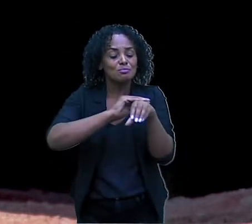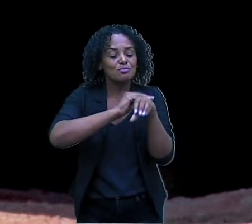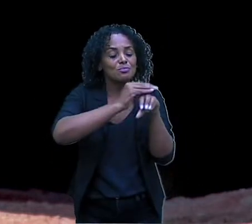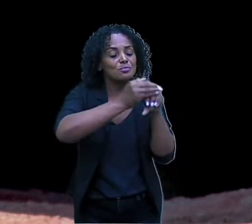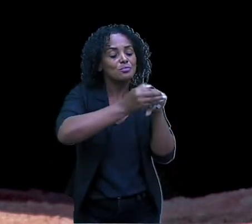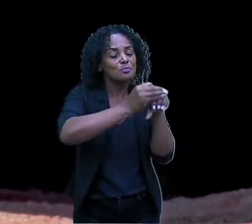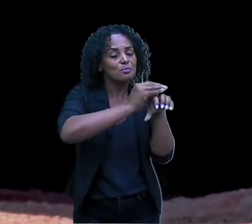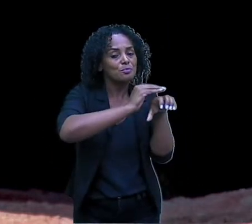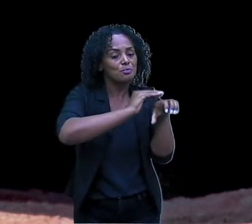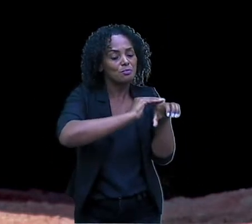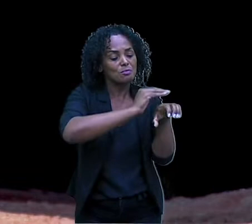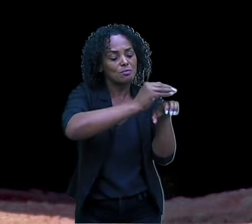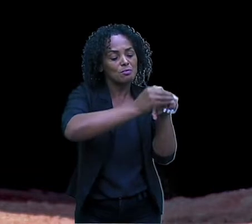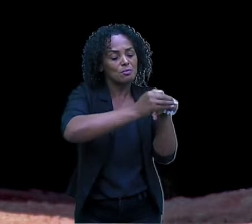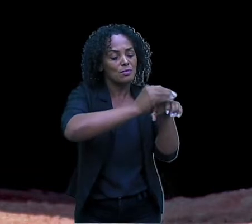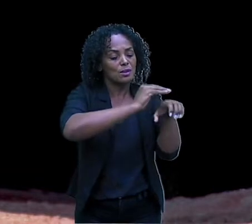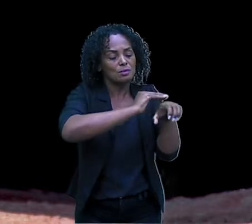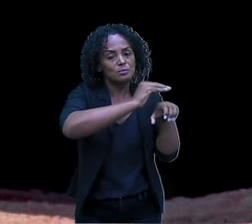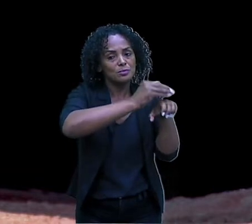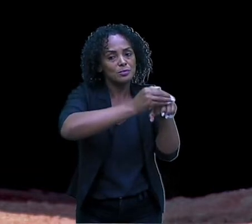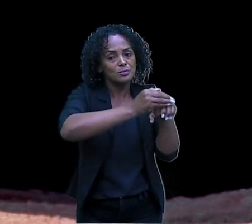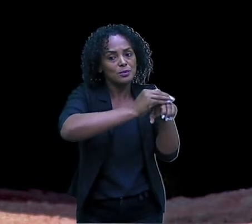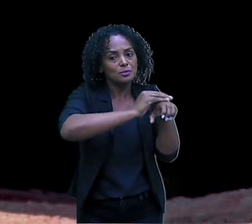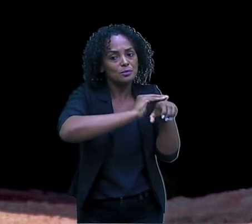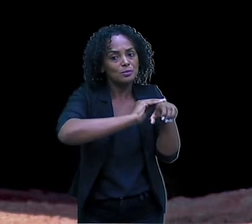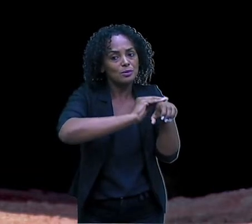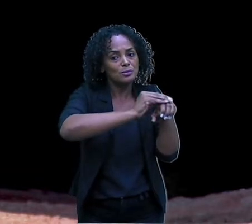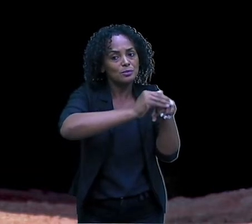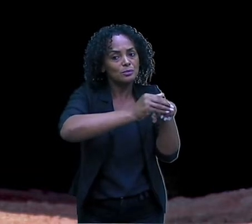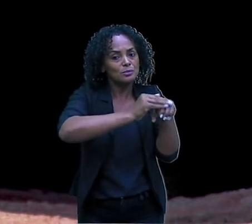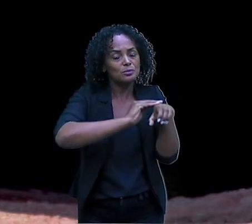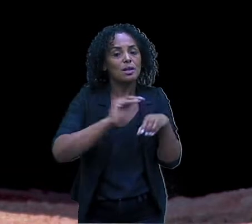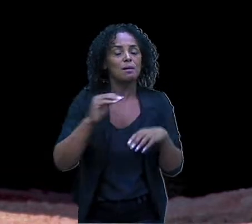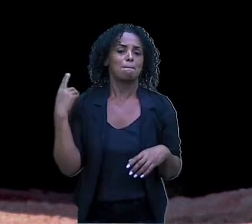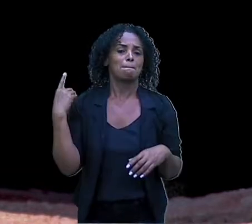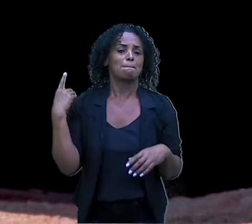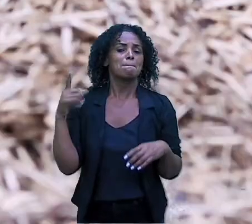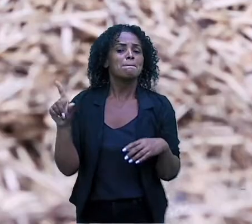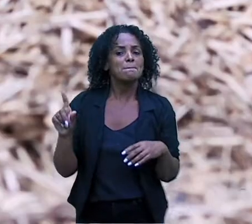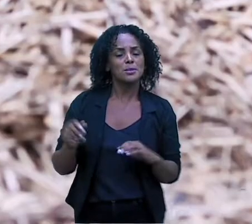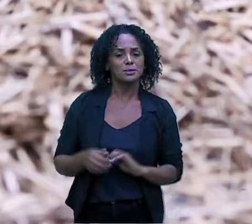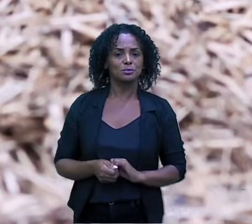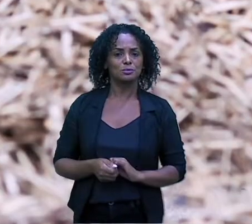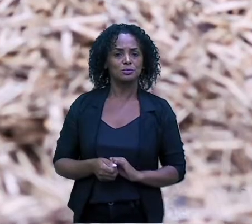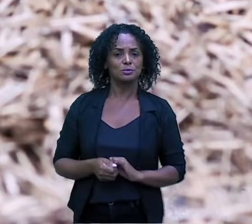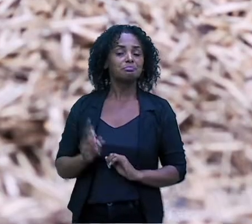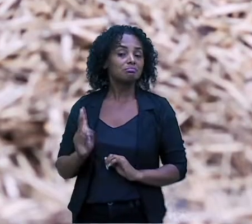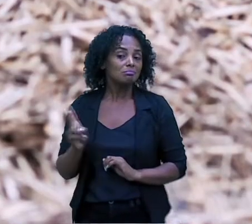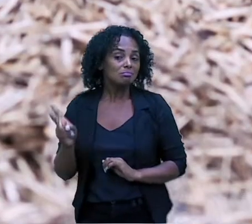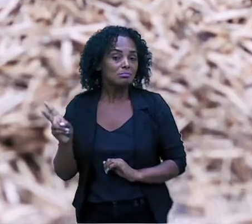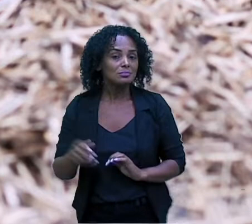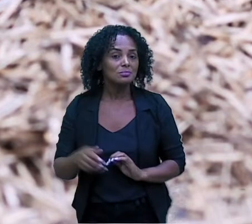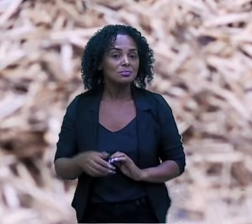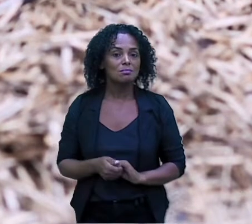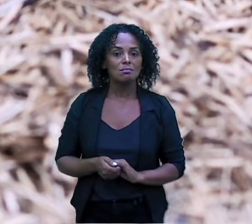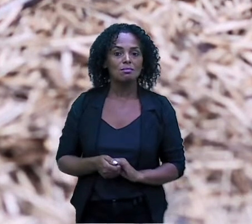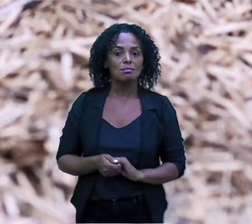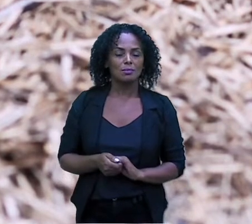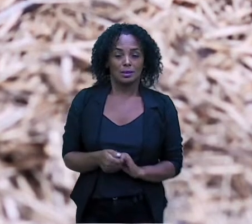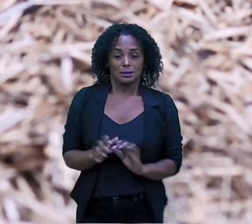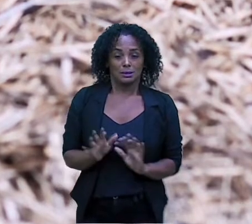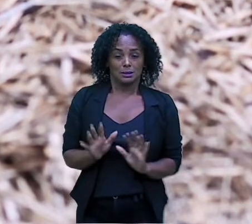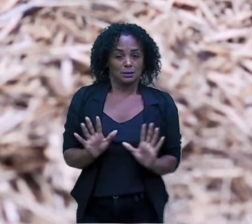Cave. Caverna, ok? Next. Próximo aí. Vamos lá. Continuando. Olha aqui, eu